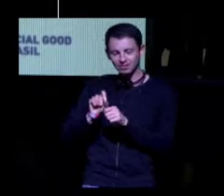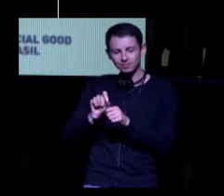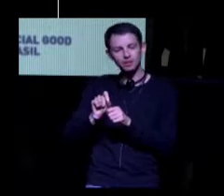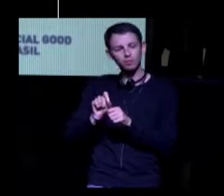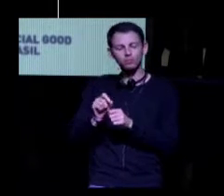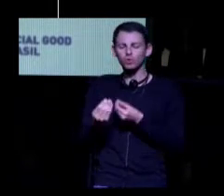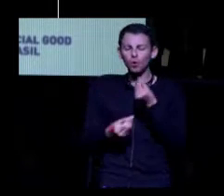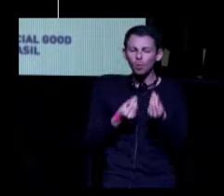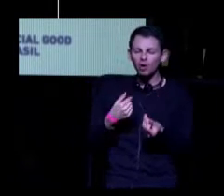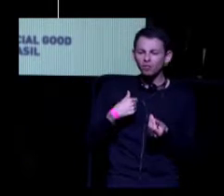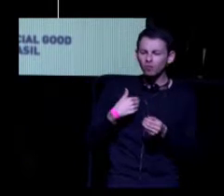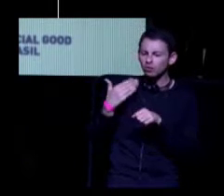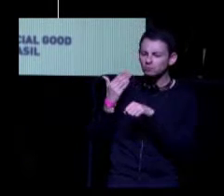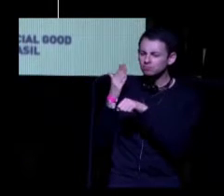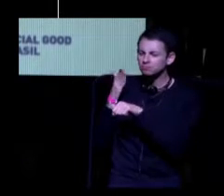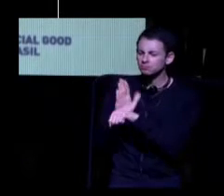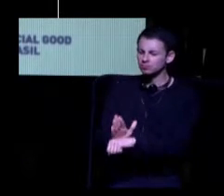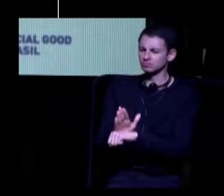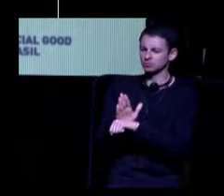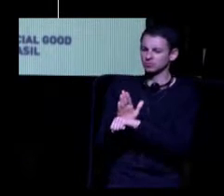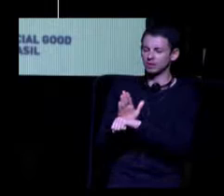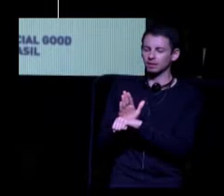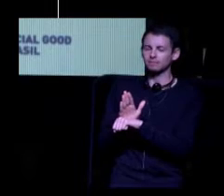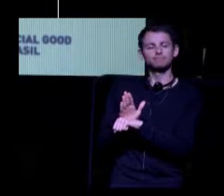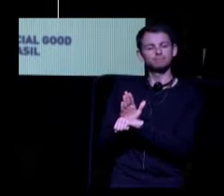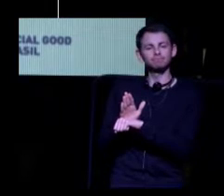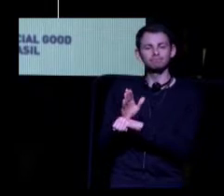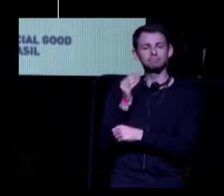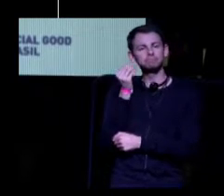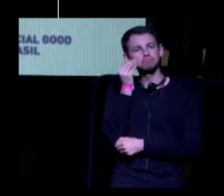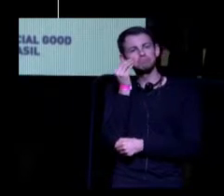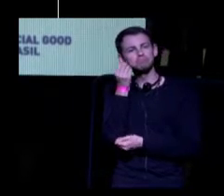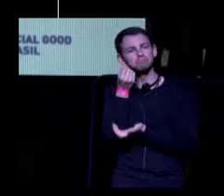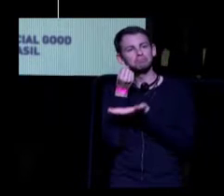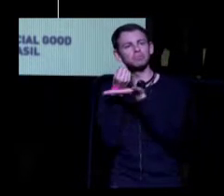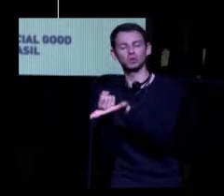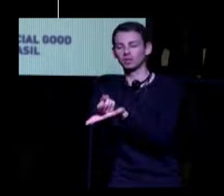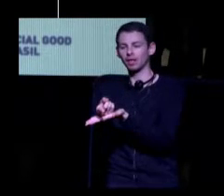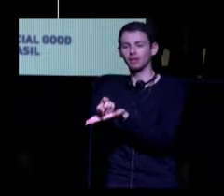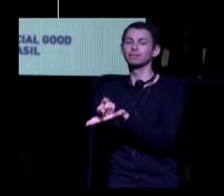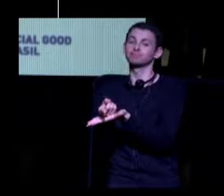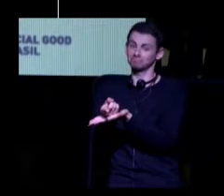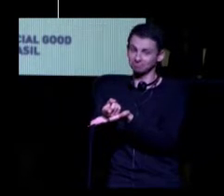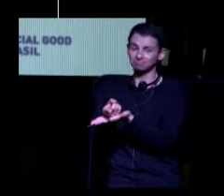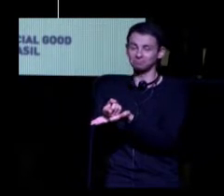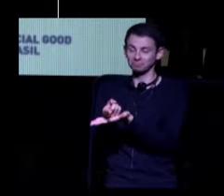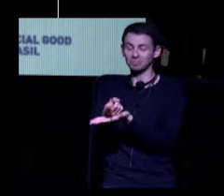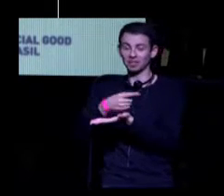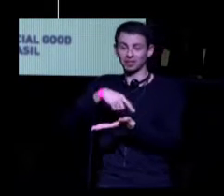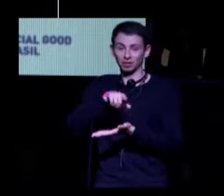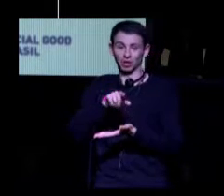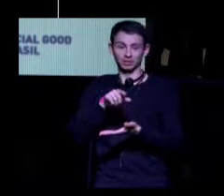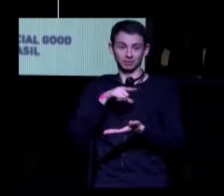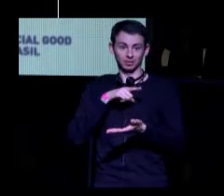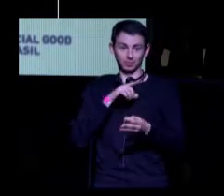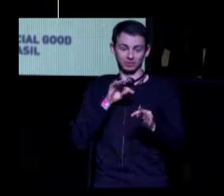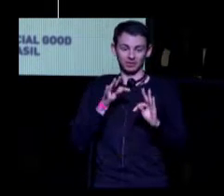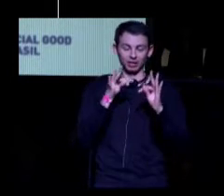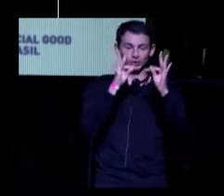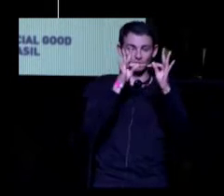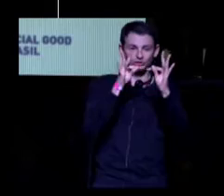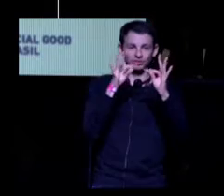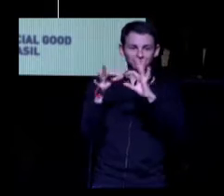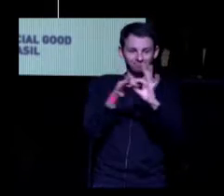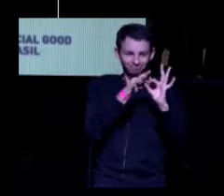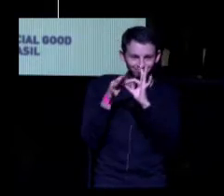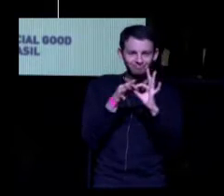fazer isso acontecer é apoiando essas pessoas. Então, as tecnologias de conexão, que a gente enxerga hoje